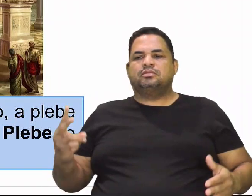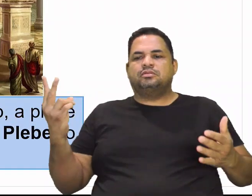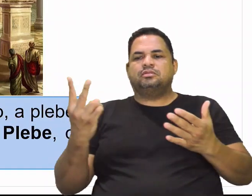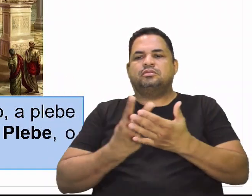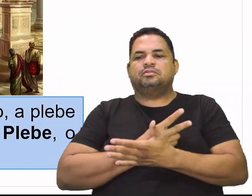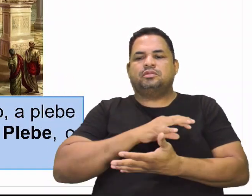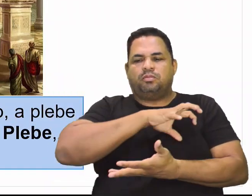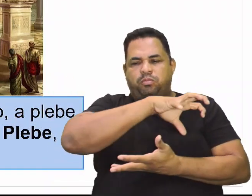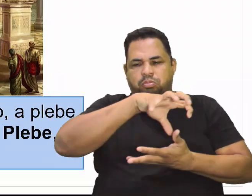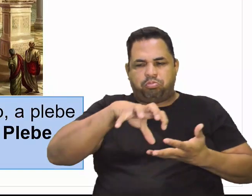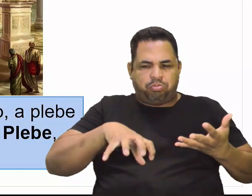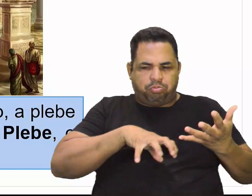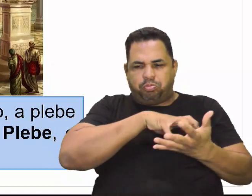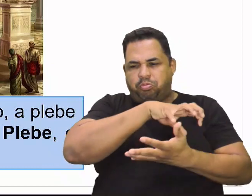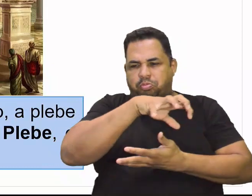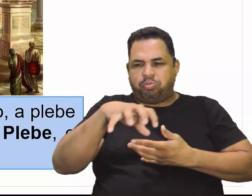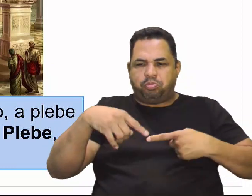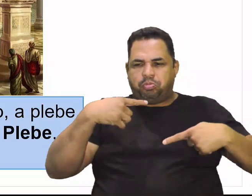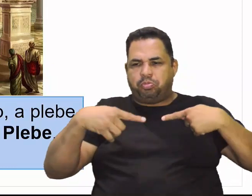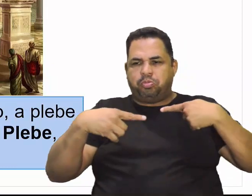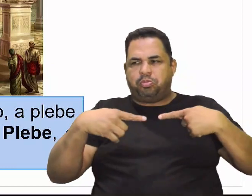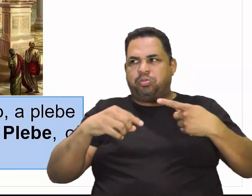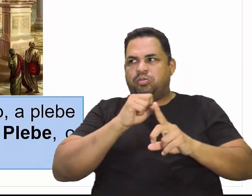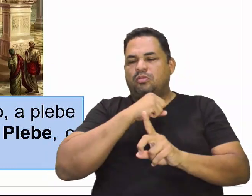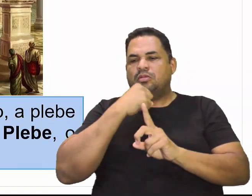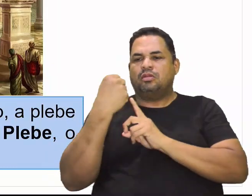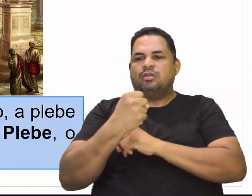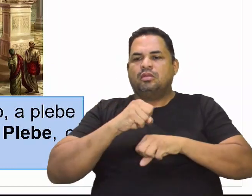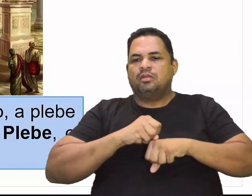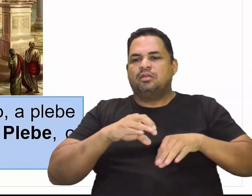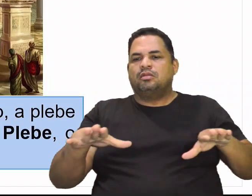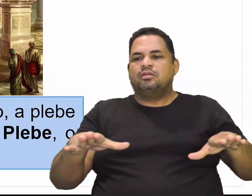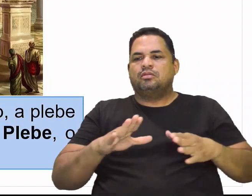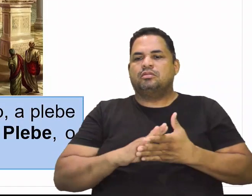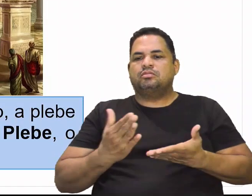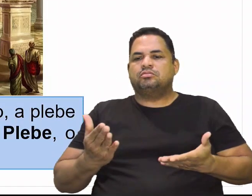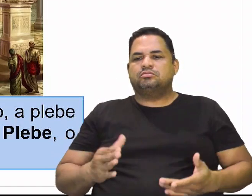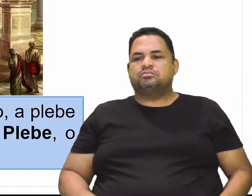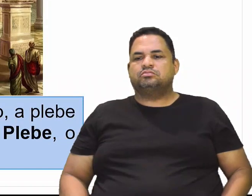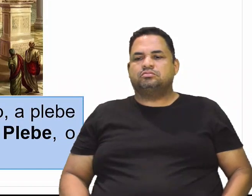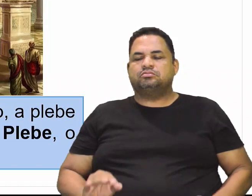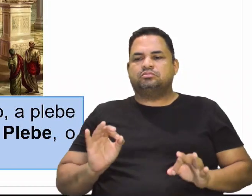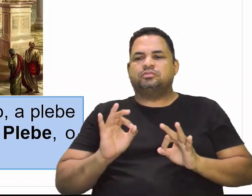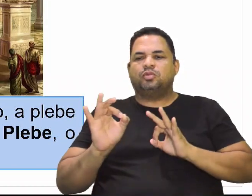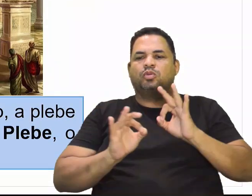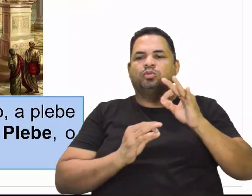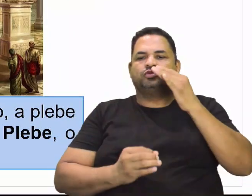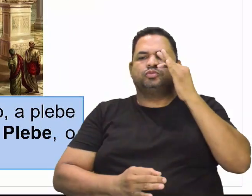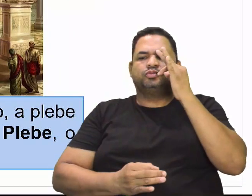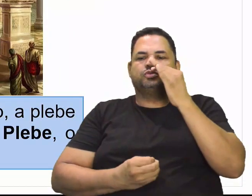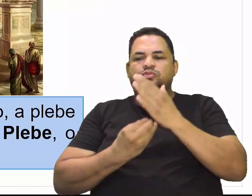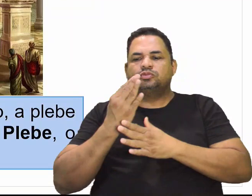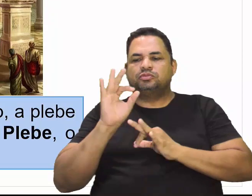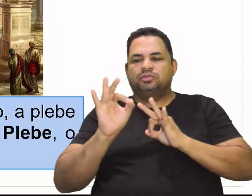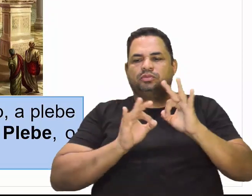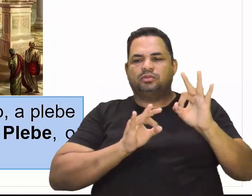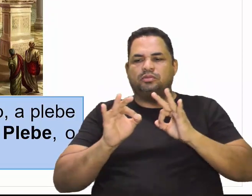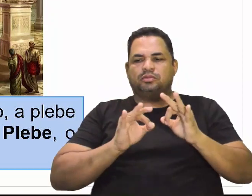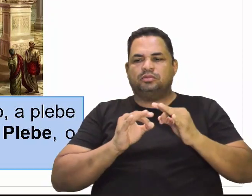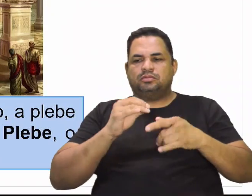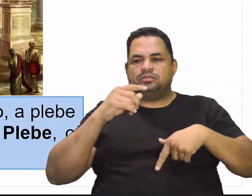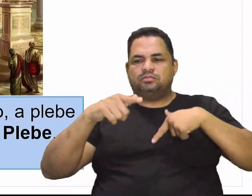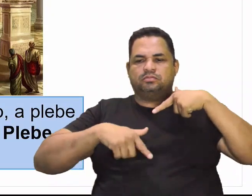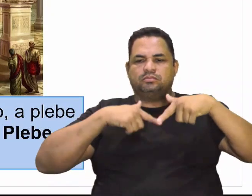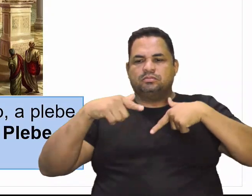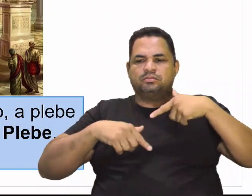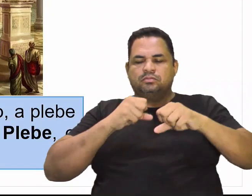graves lutas sociais, sendo um progresso da expansão que quase consolidou o modo de produção